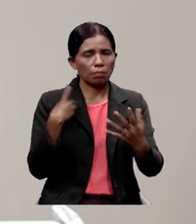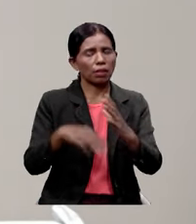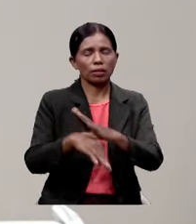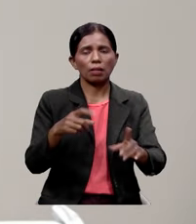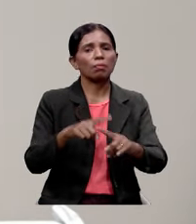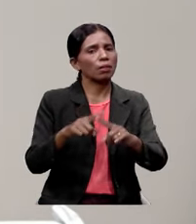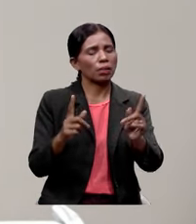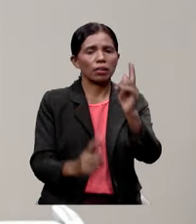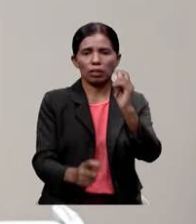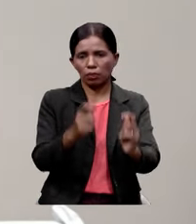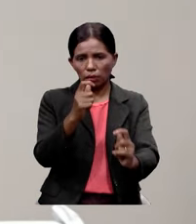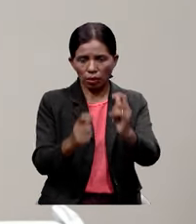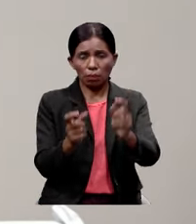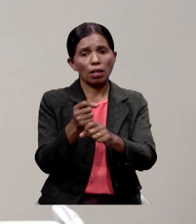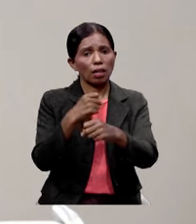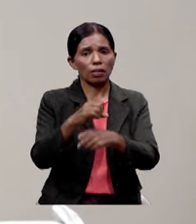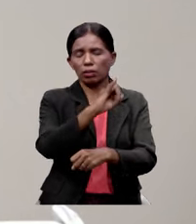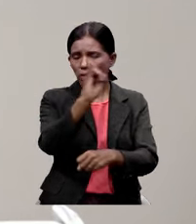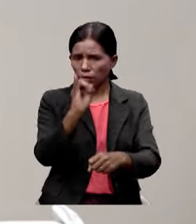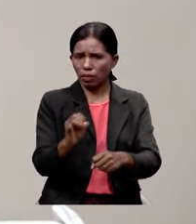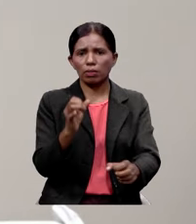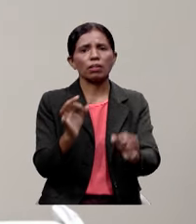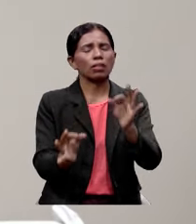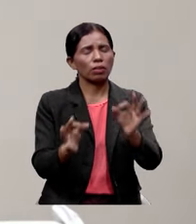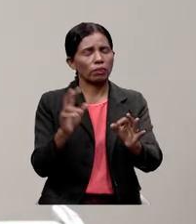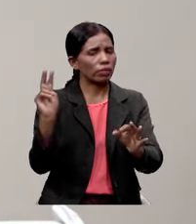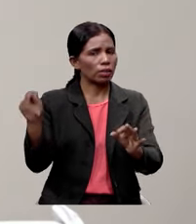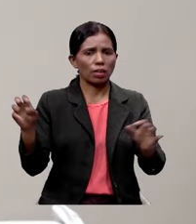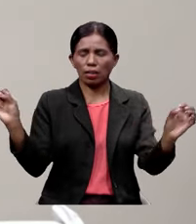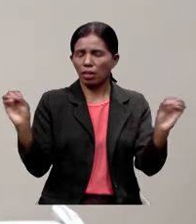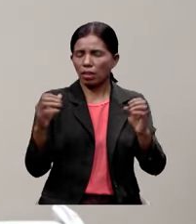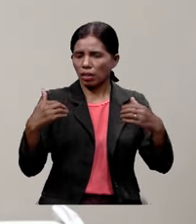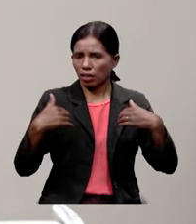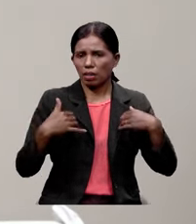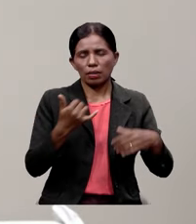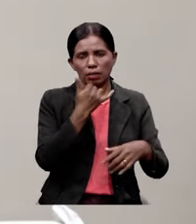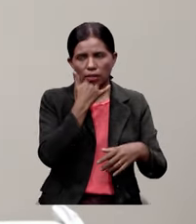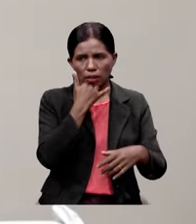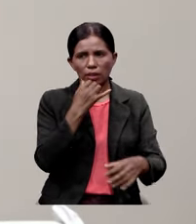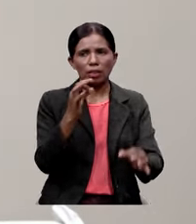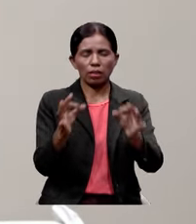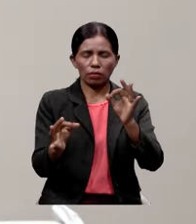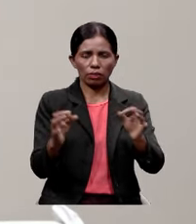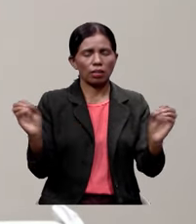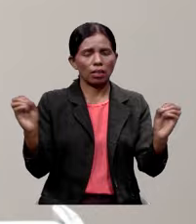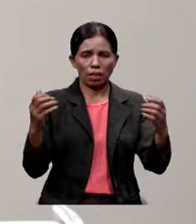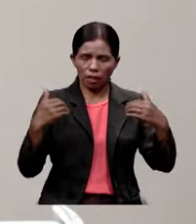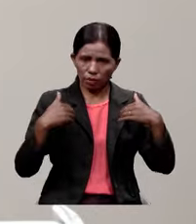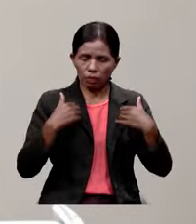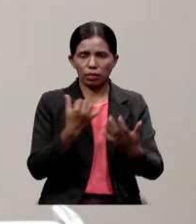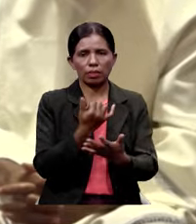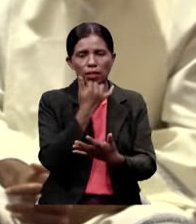para julga, se nia lá é culpa, para uma, se nia lá é culpa.